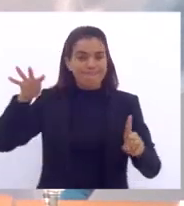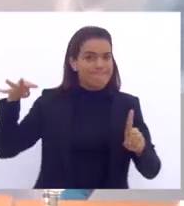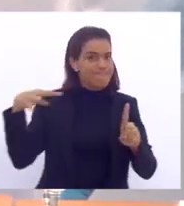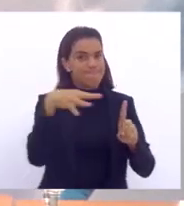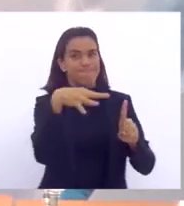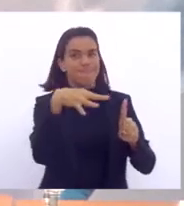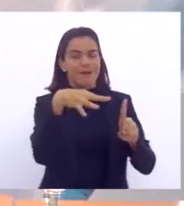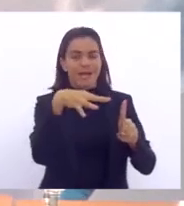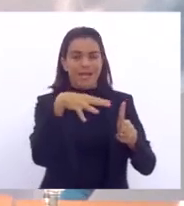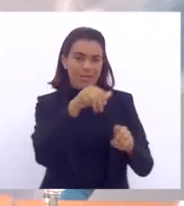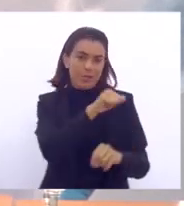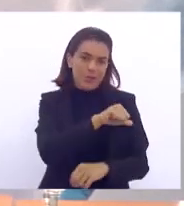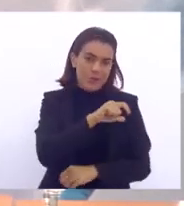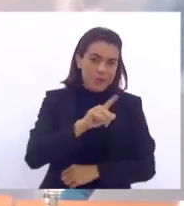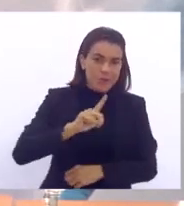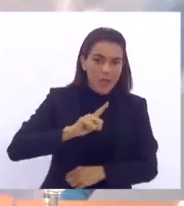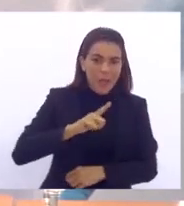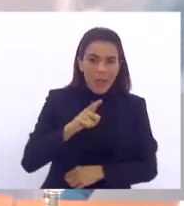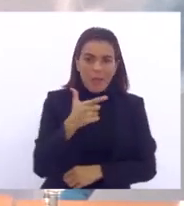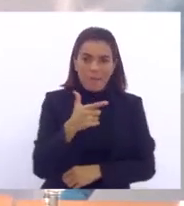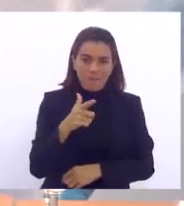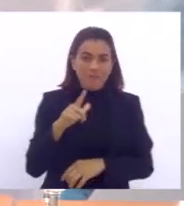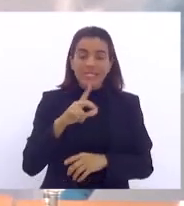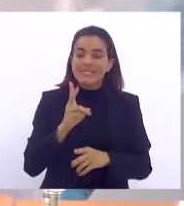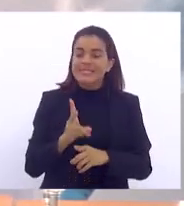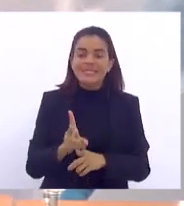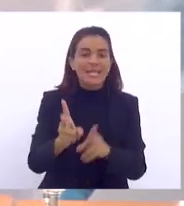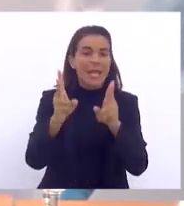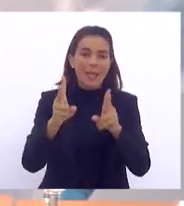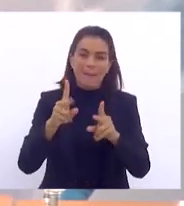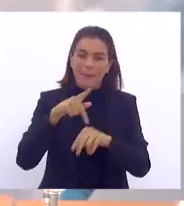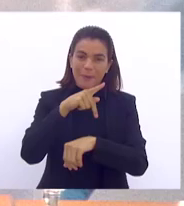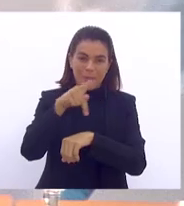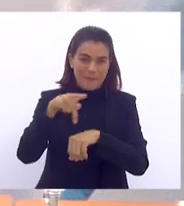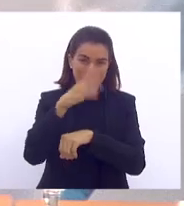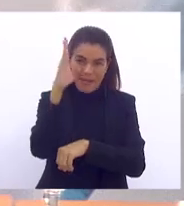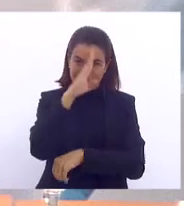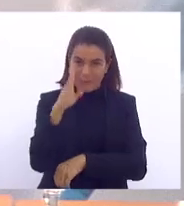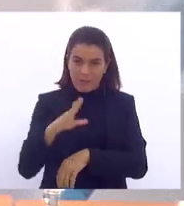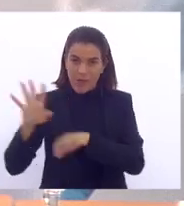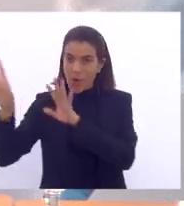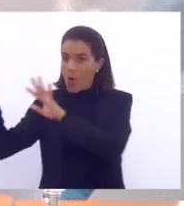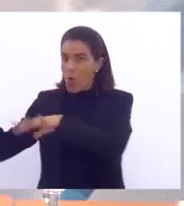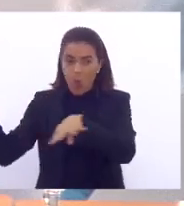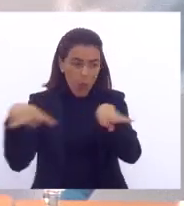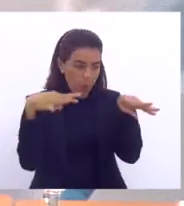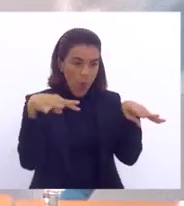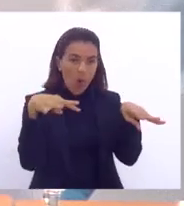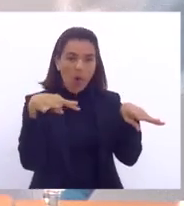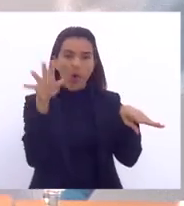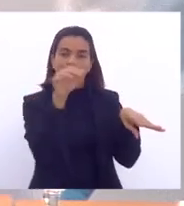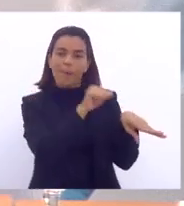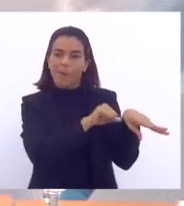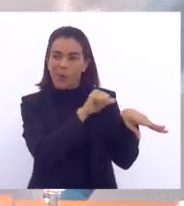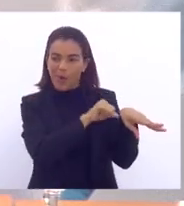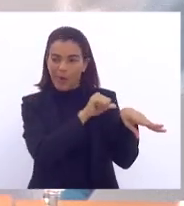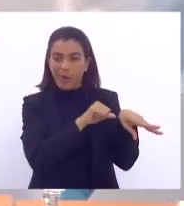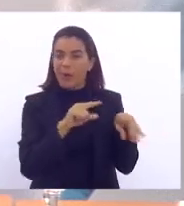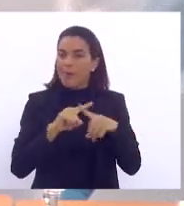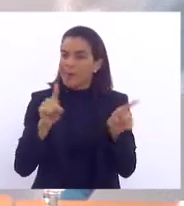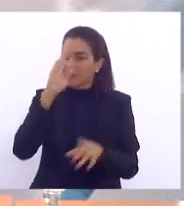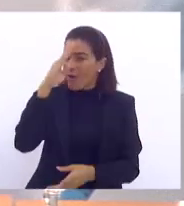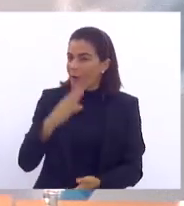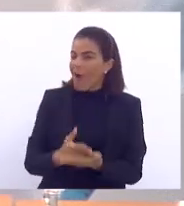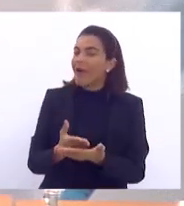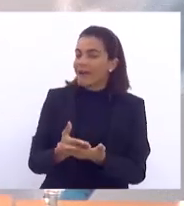sempre colocou faz com que todos os holofotes do país se voltem aqui pro estado do Rio de Janeiro mas